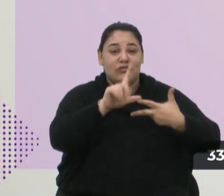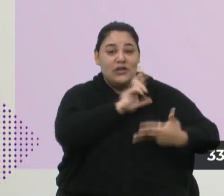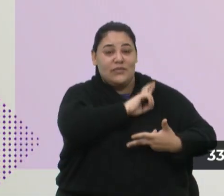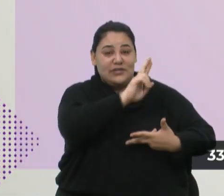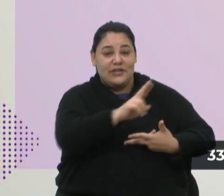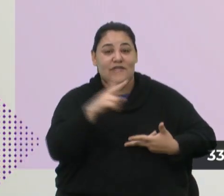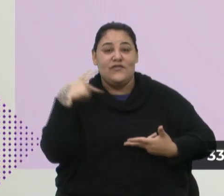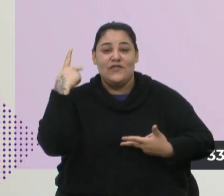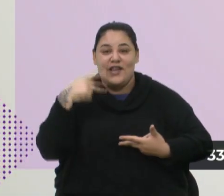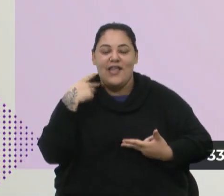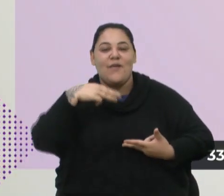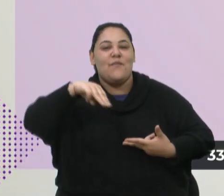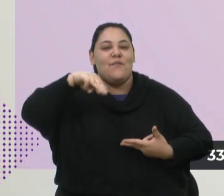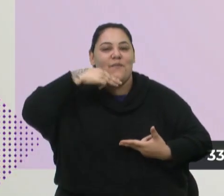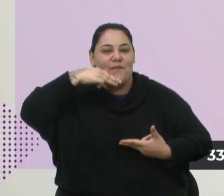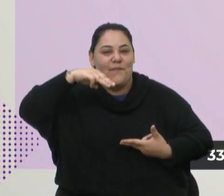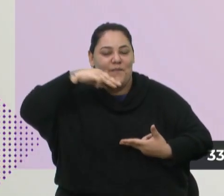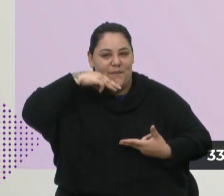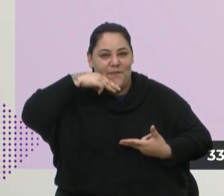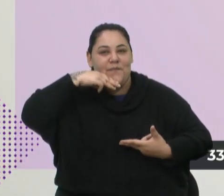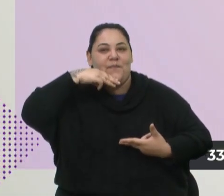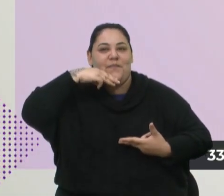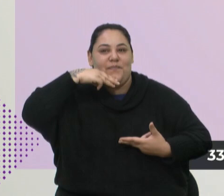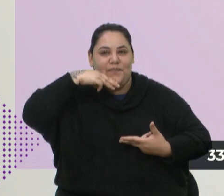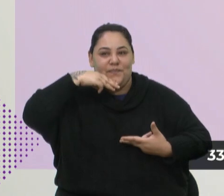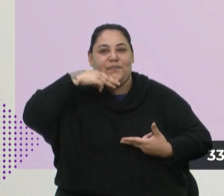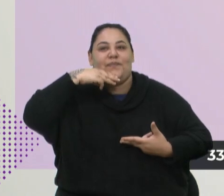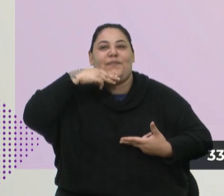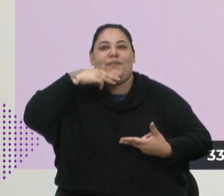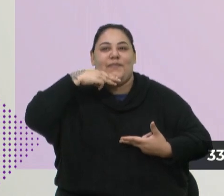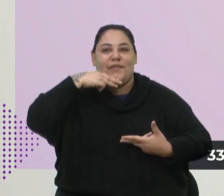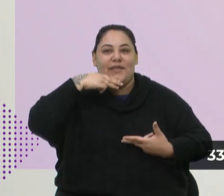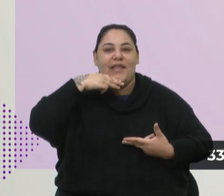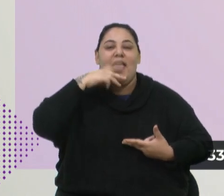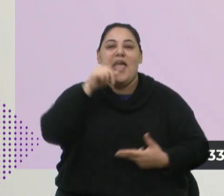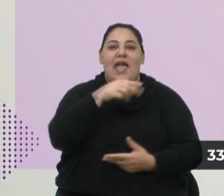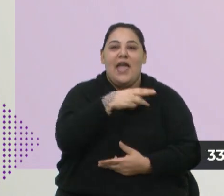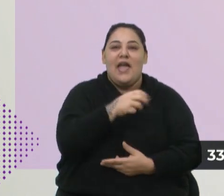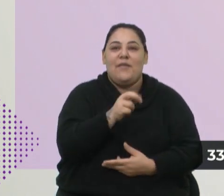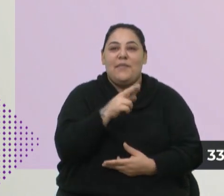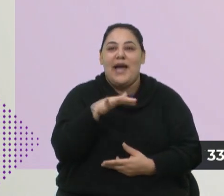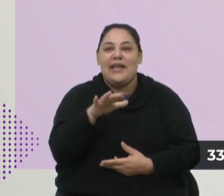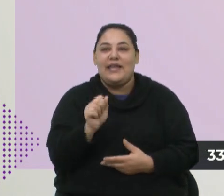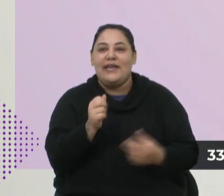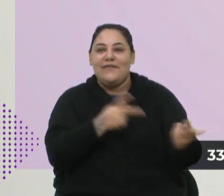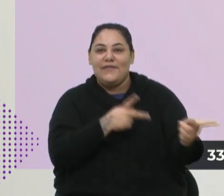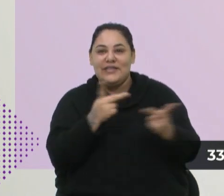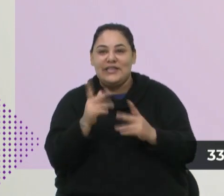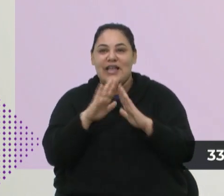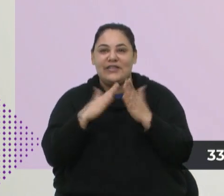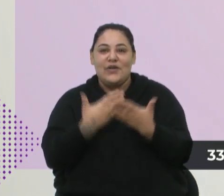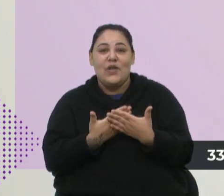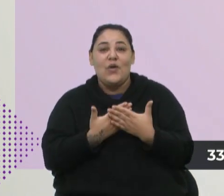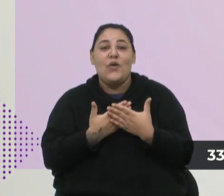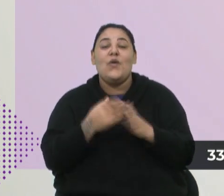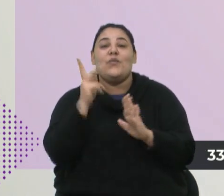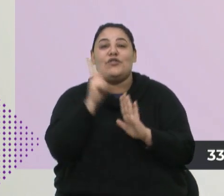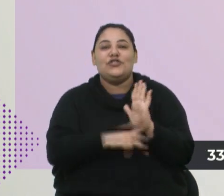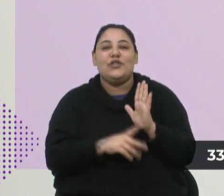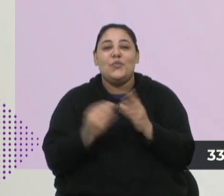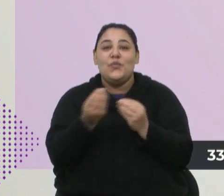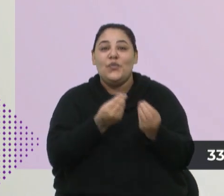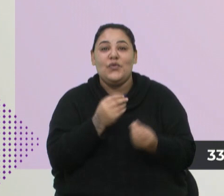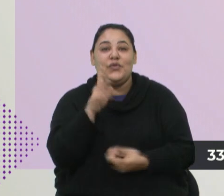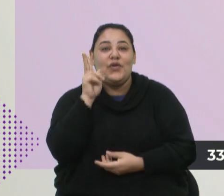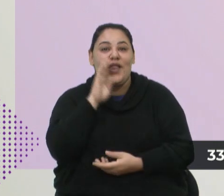vereadora Marisol Santos, que é o Maria Vai nas Escolas, né? Um projeto bastante inovador, que eu